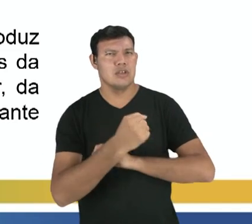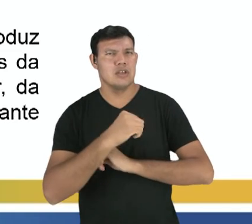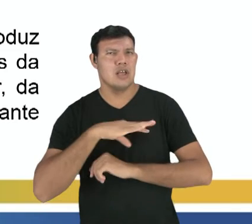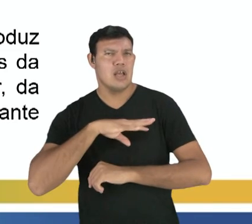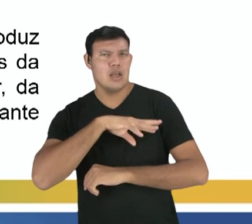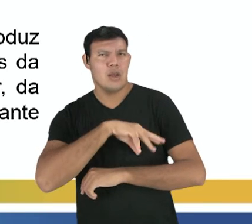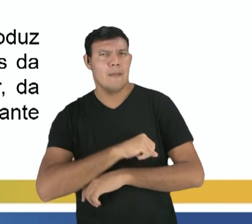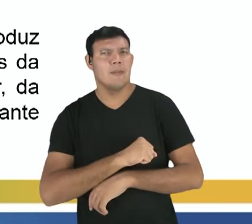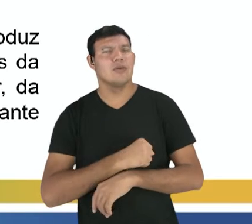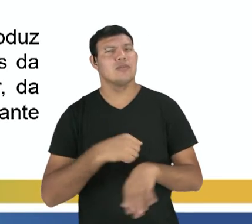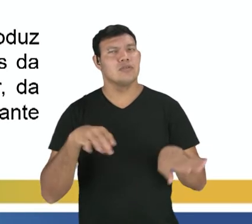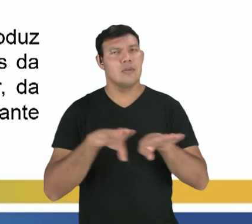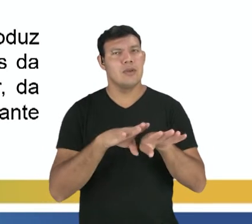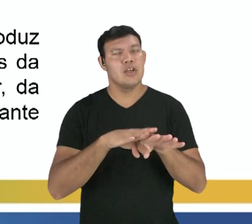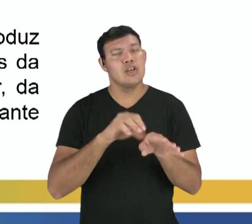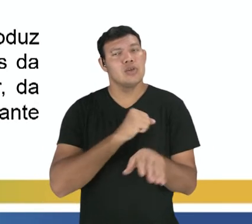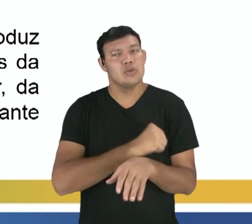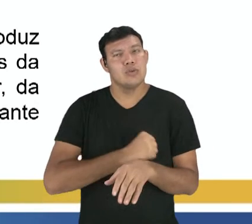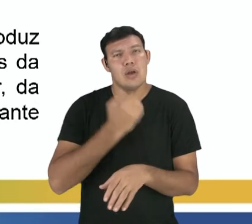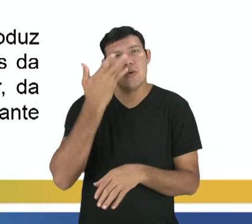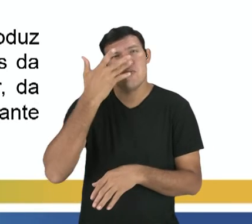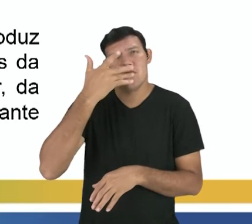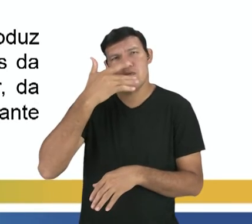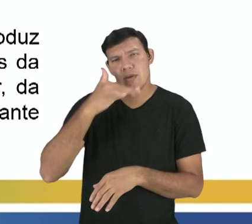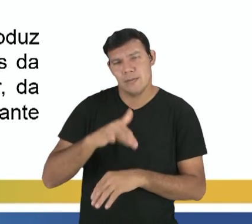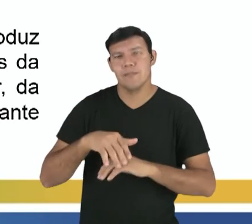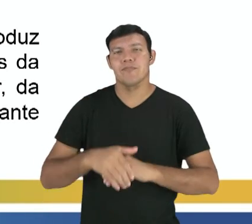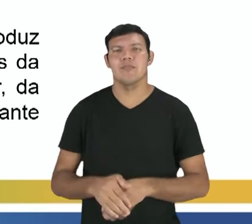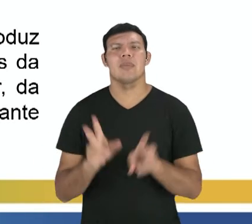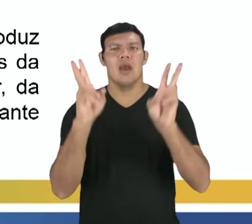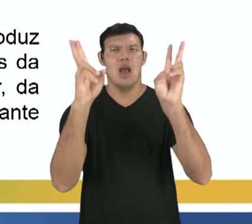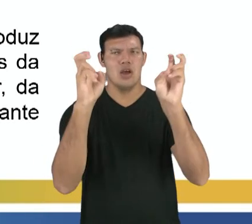prostituição. Então, tudo isso aí foi fazendo